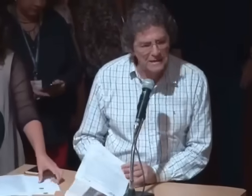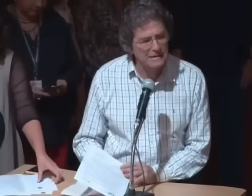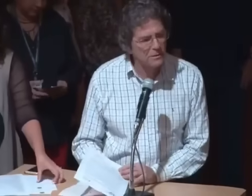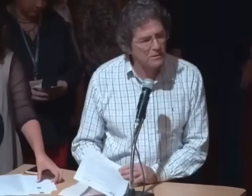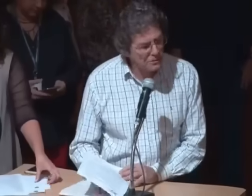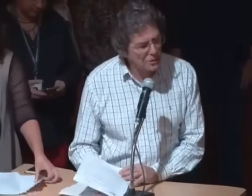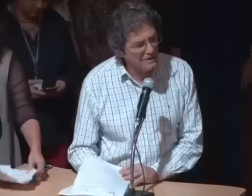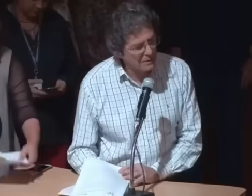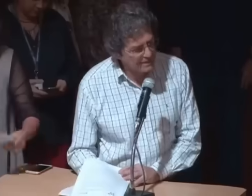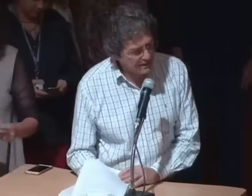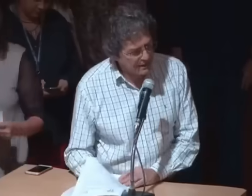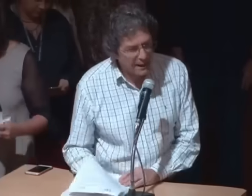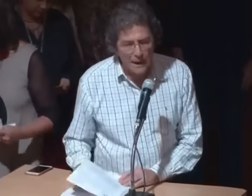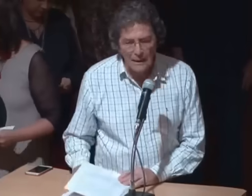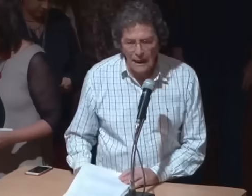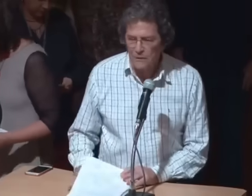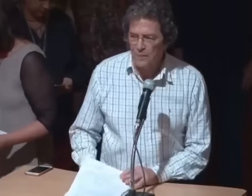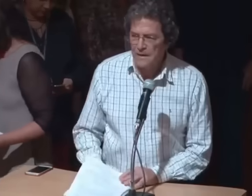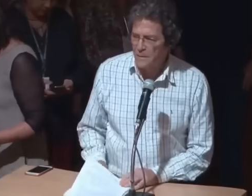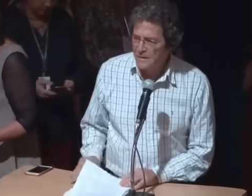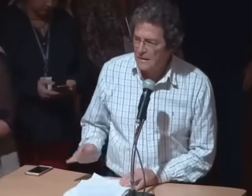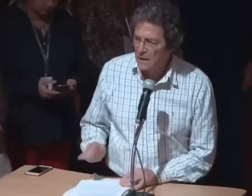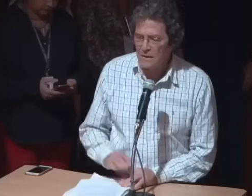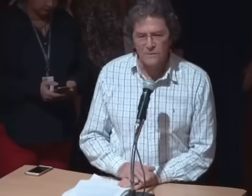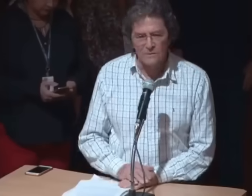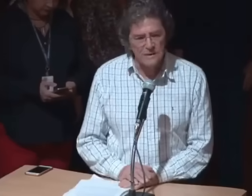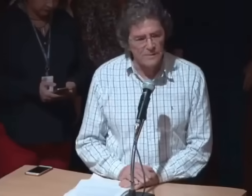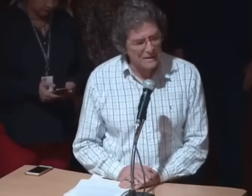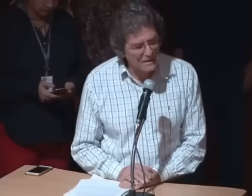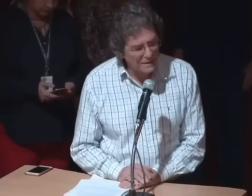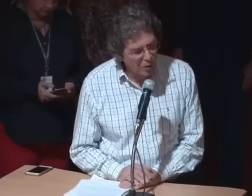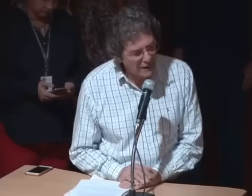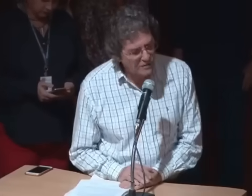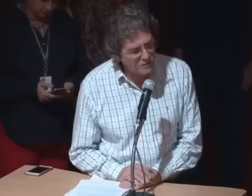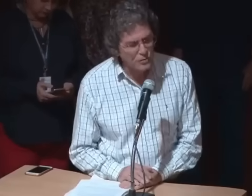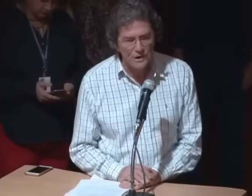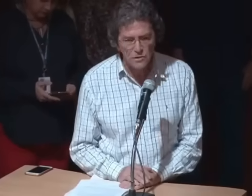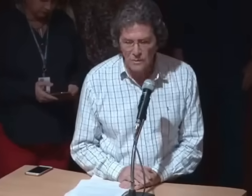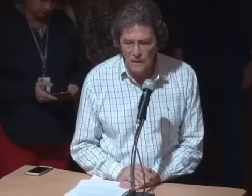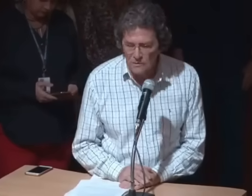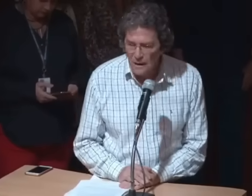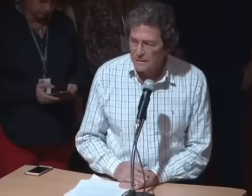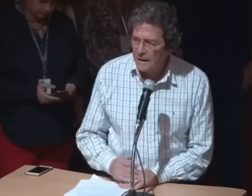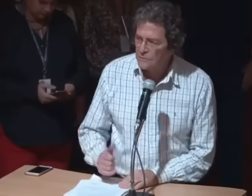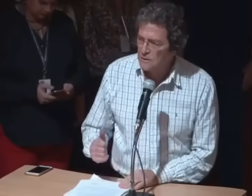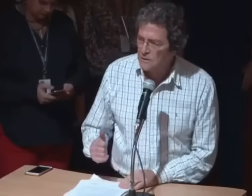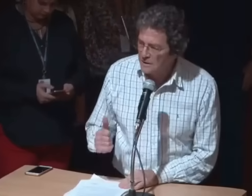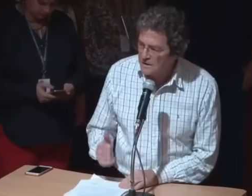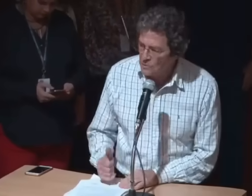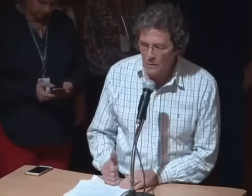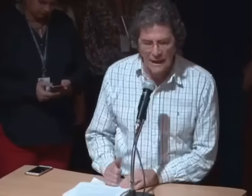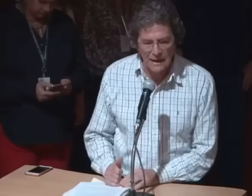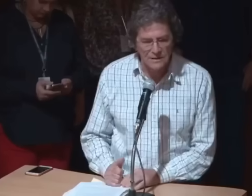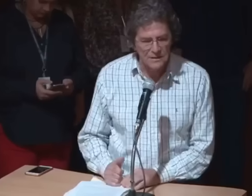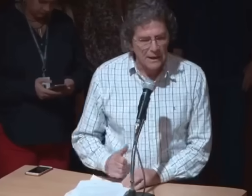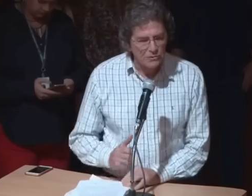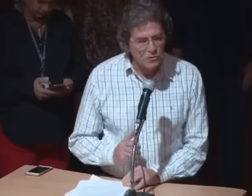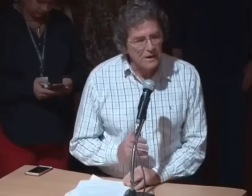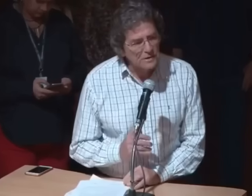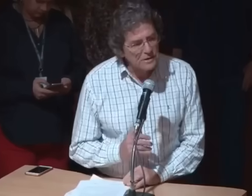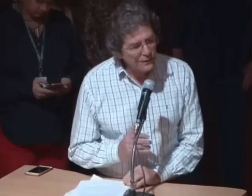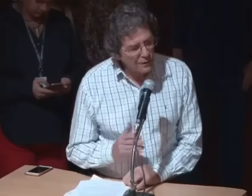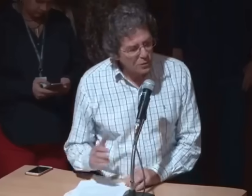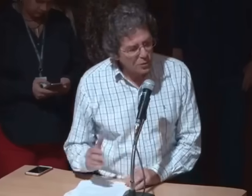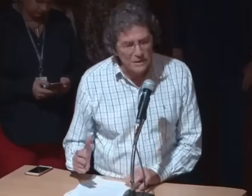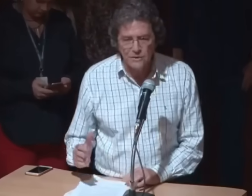essenciais para a ciência, a tecnologia e a educação brasileira. Claro que para a SBPC a questão das liberdades democráticas, dos direitos humanos, da redução das desigualdades,